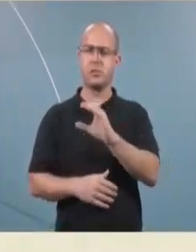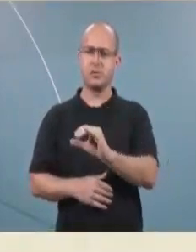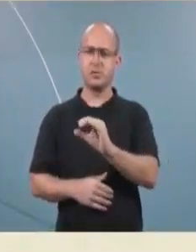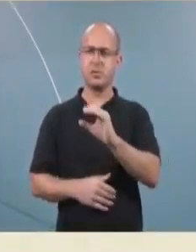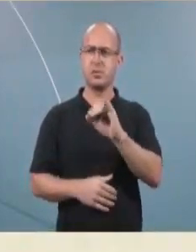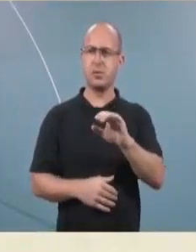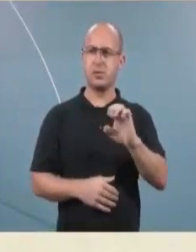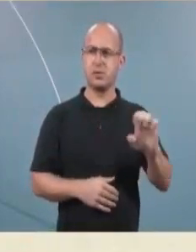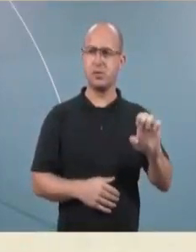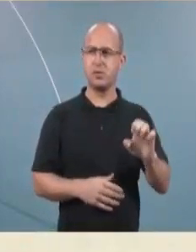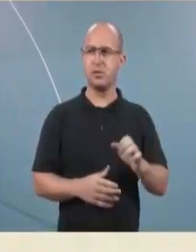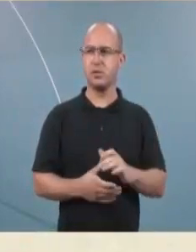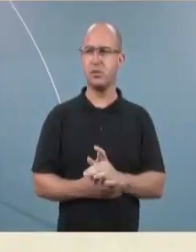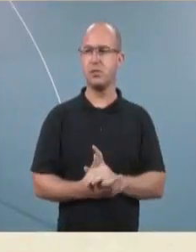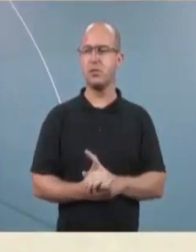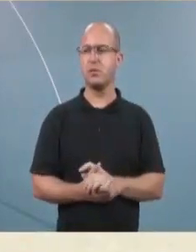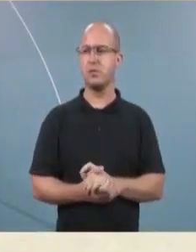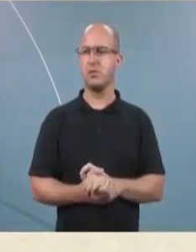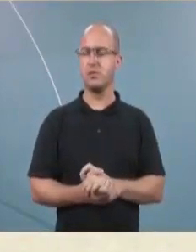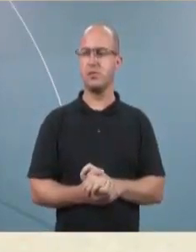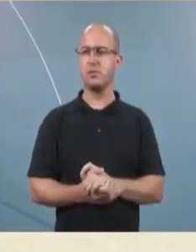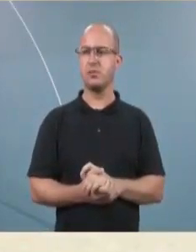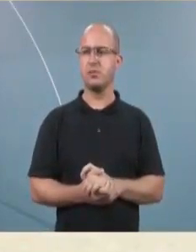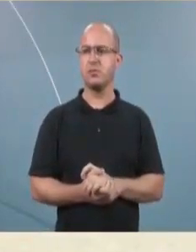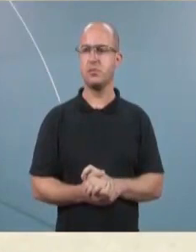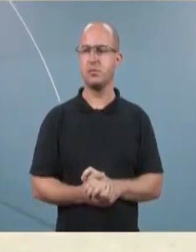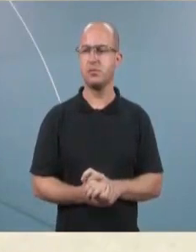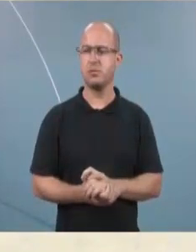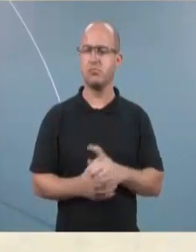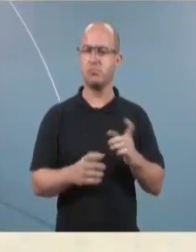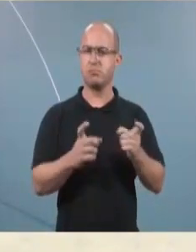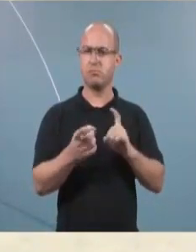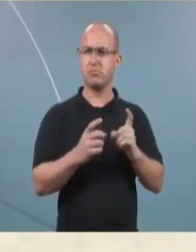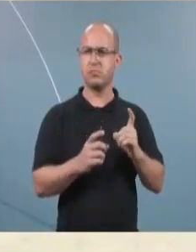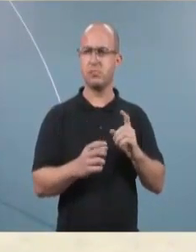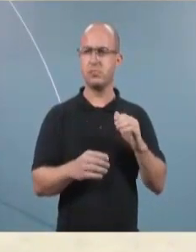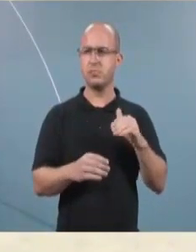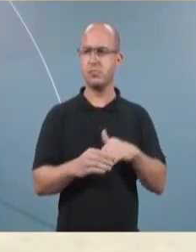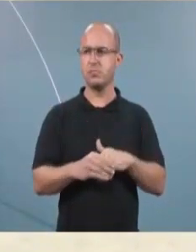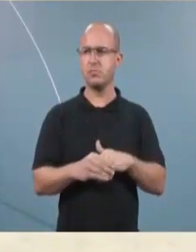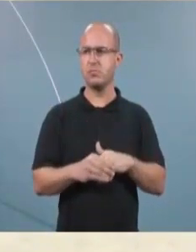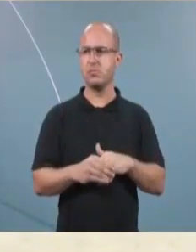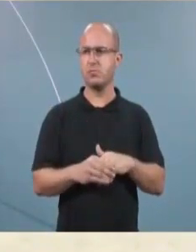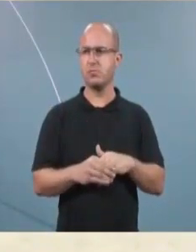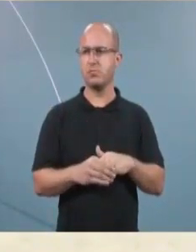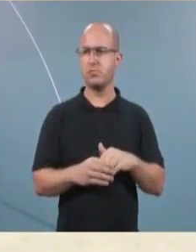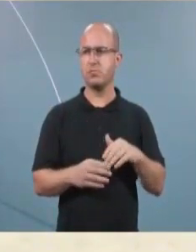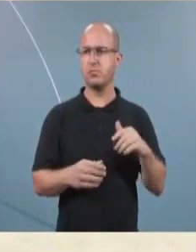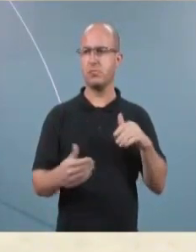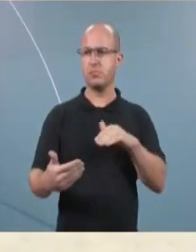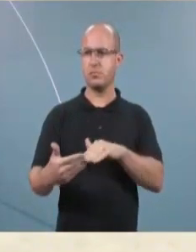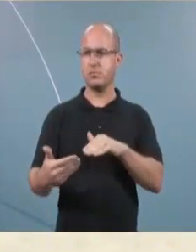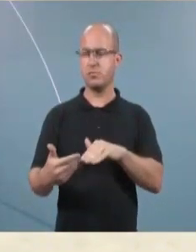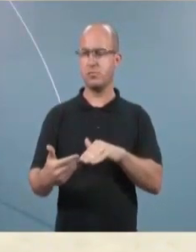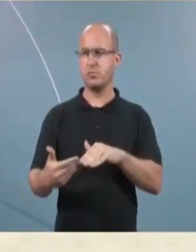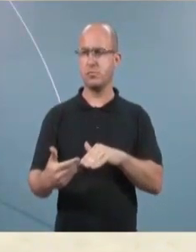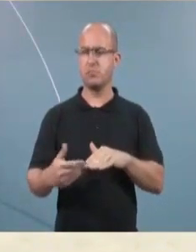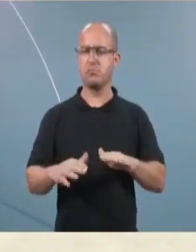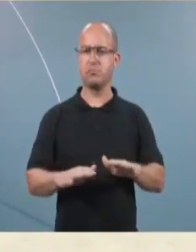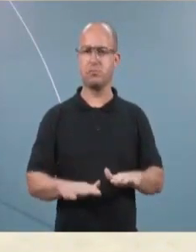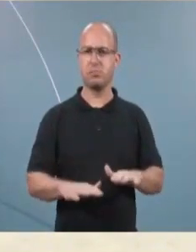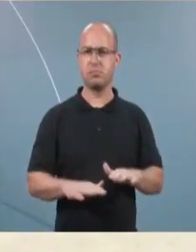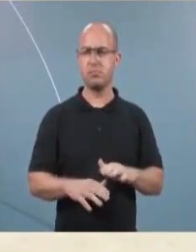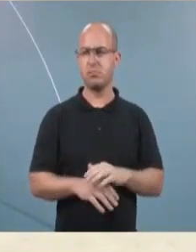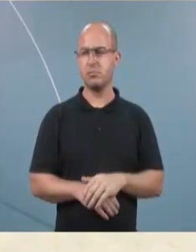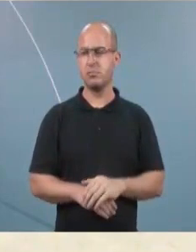ciei cão emota em discussão em aqueles que concordam permaneça